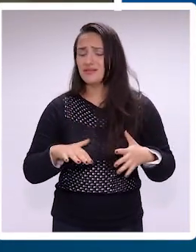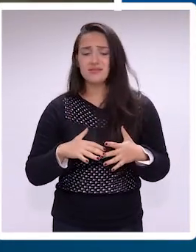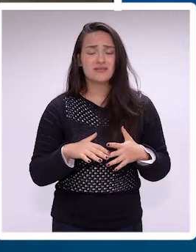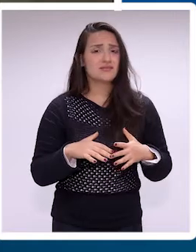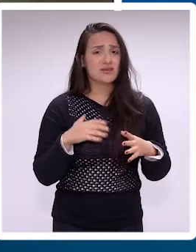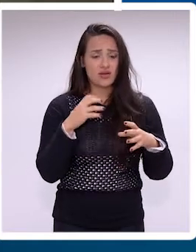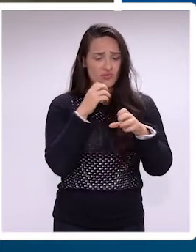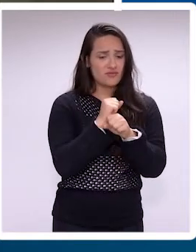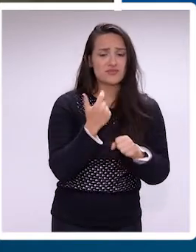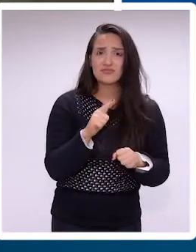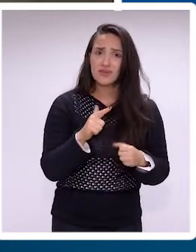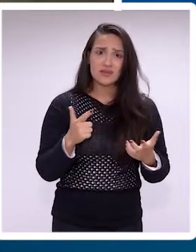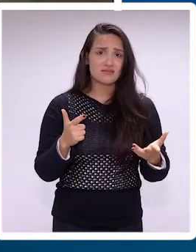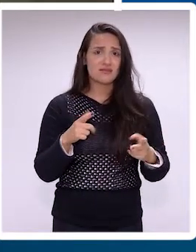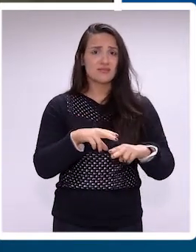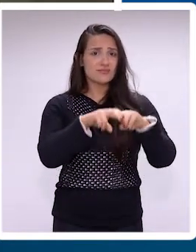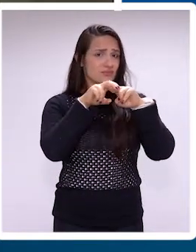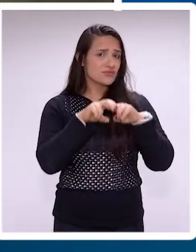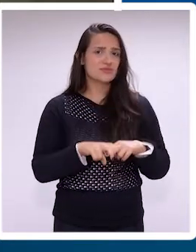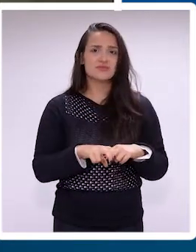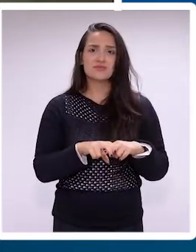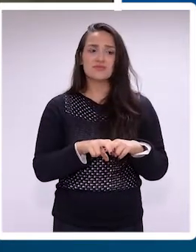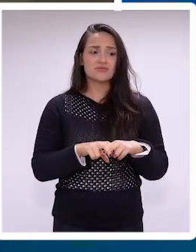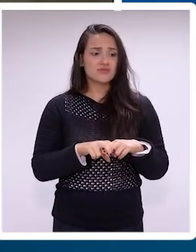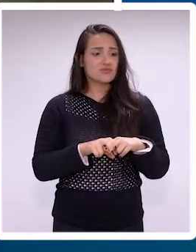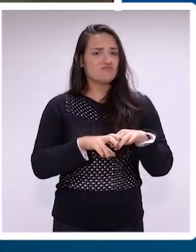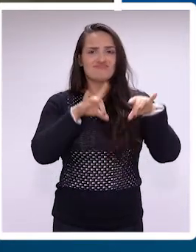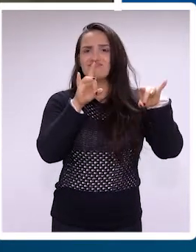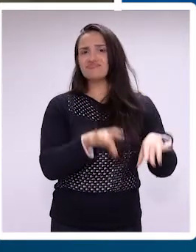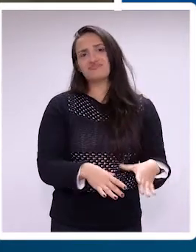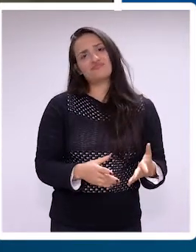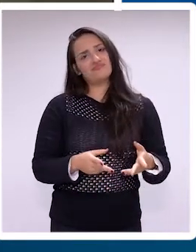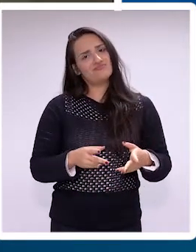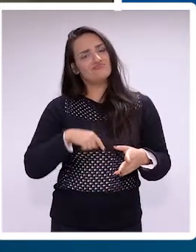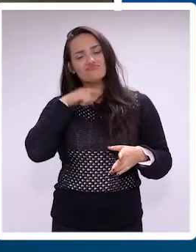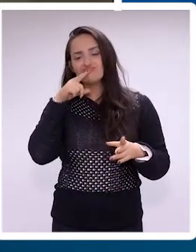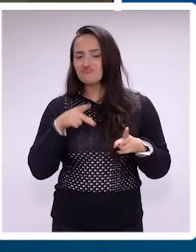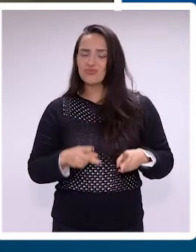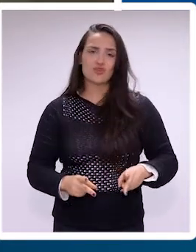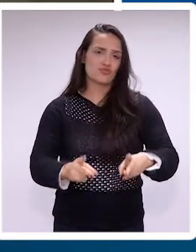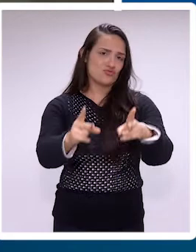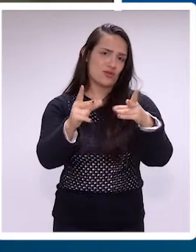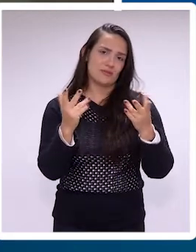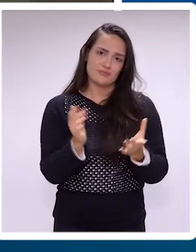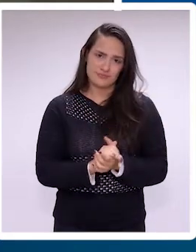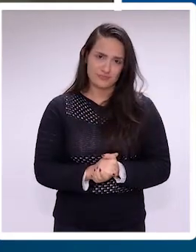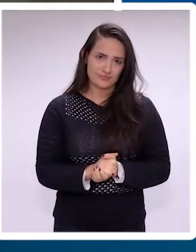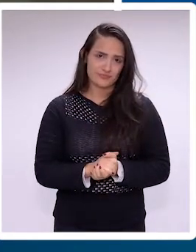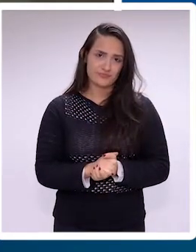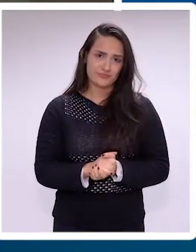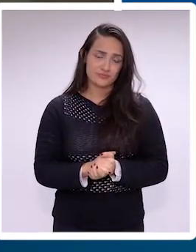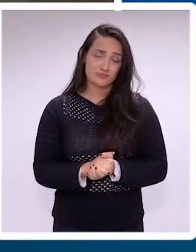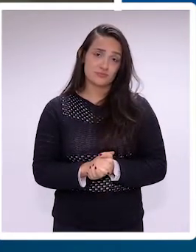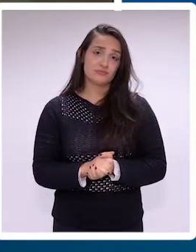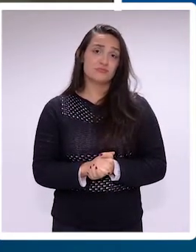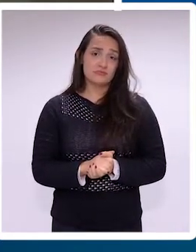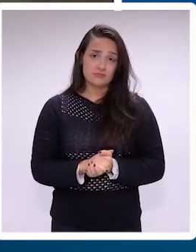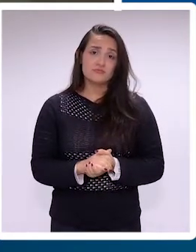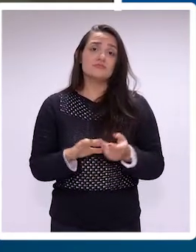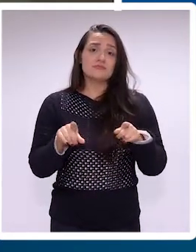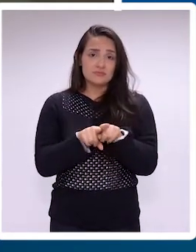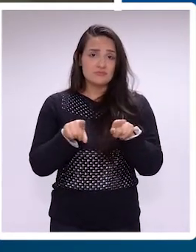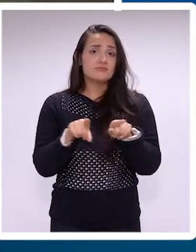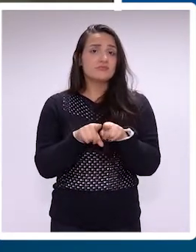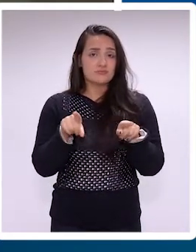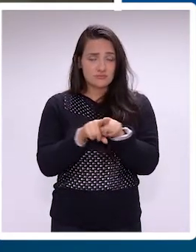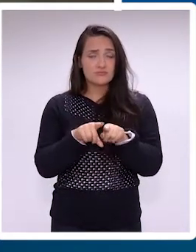não tem condições de dar andamento. E até porque ocorre uma dificuldade na sua capacidade